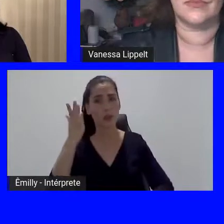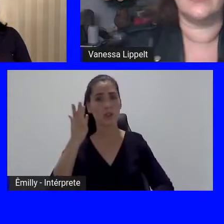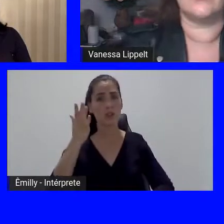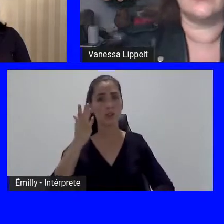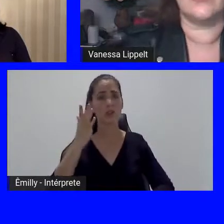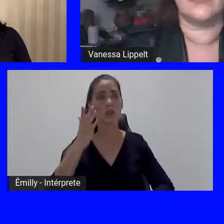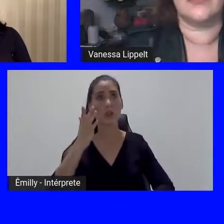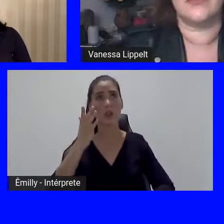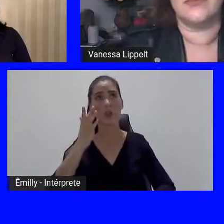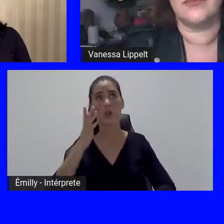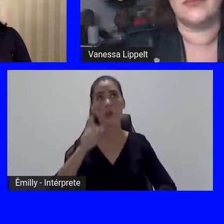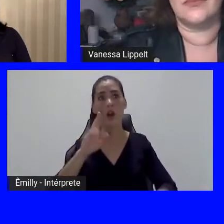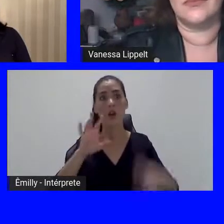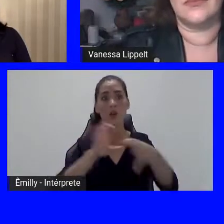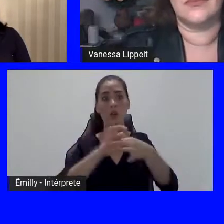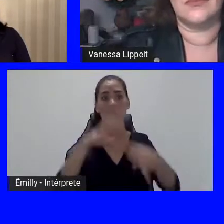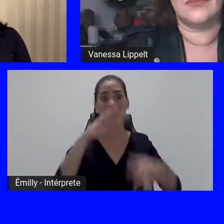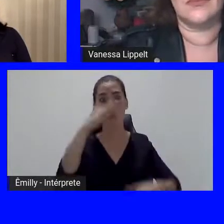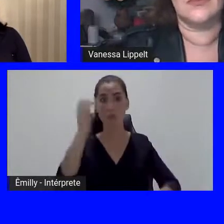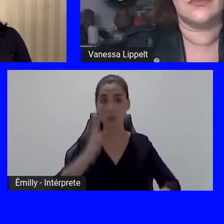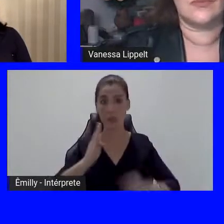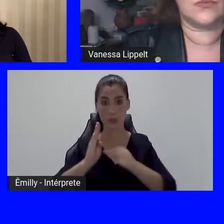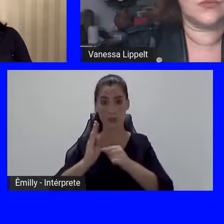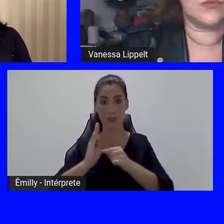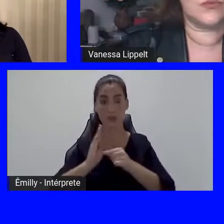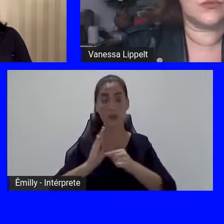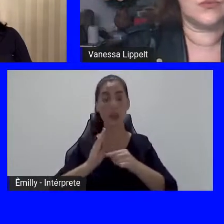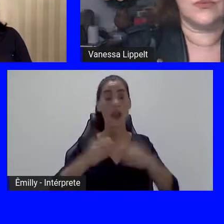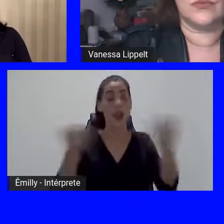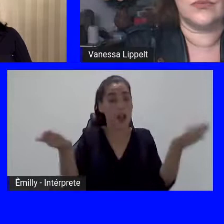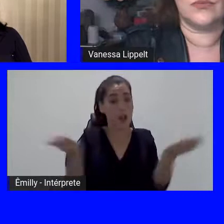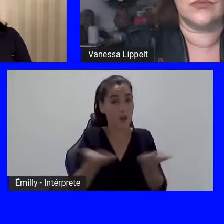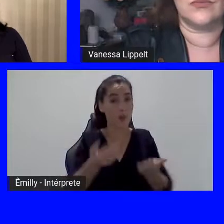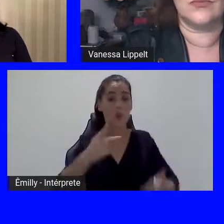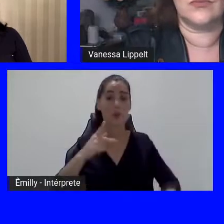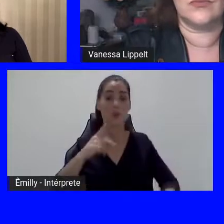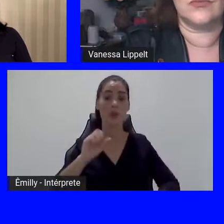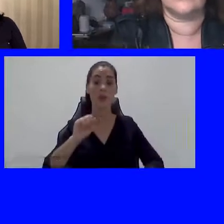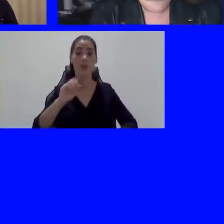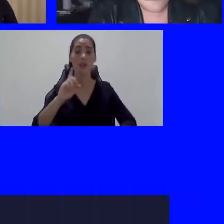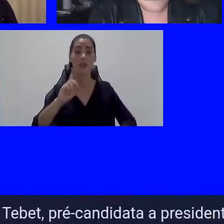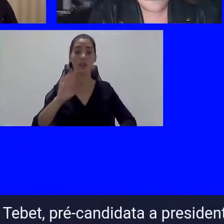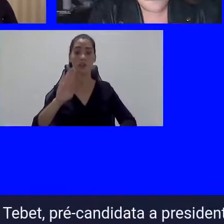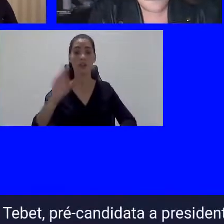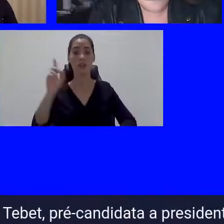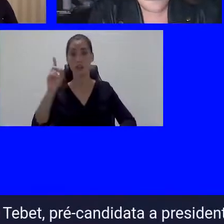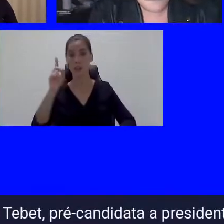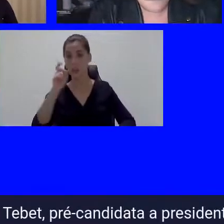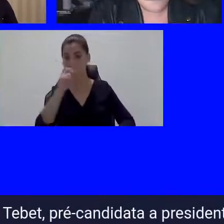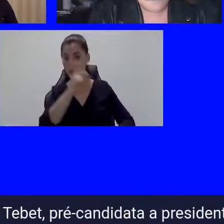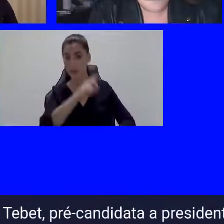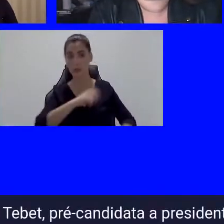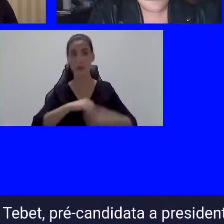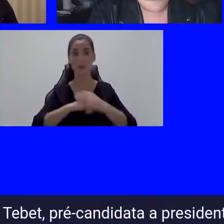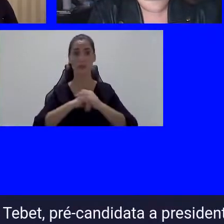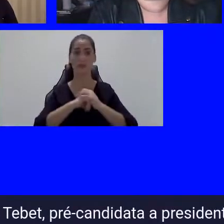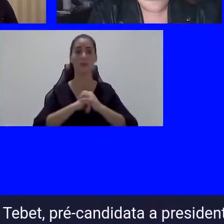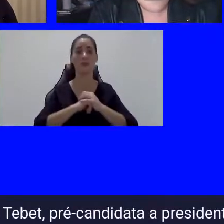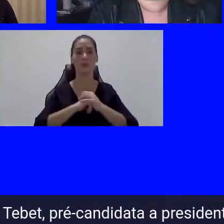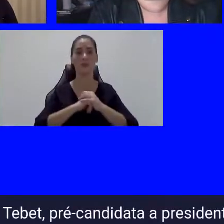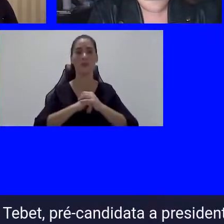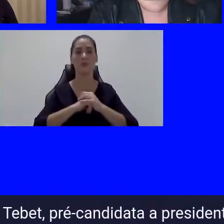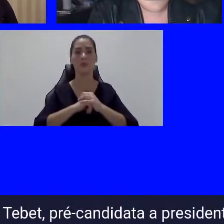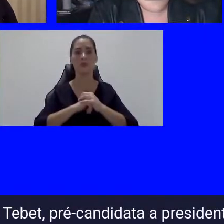PSDB por problema de palanques regionais. Haveria aí um problema de quem seriam os candidatos a governadores em alguns estados